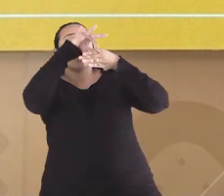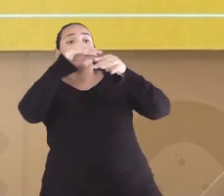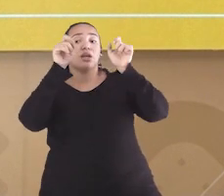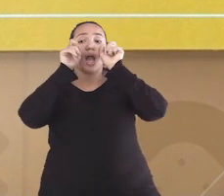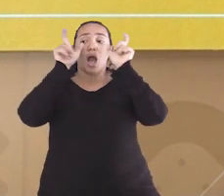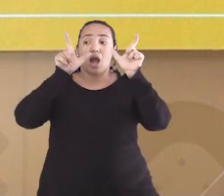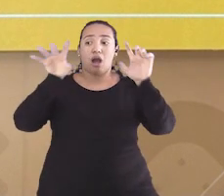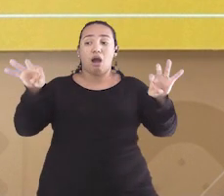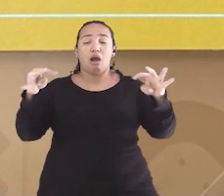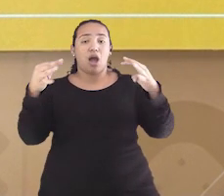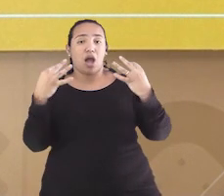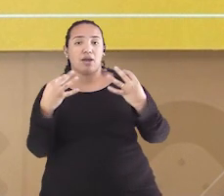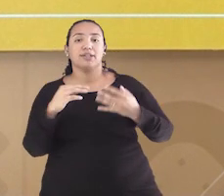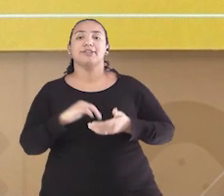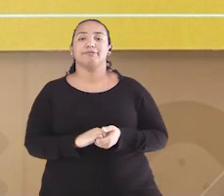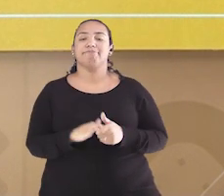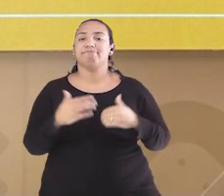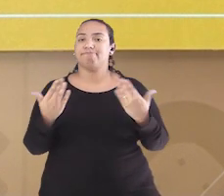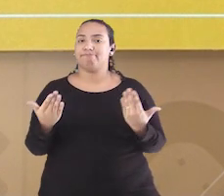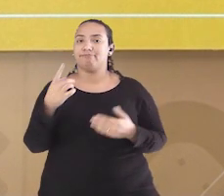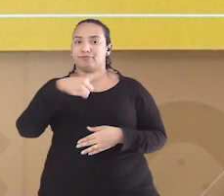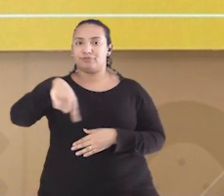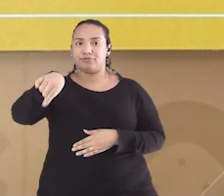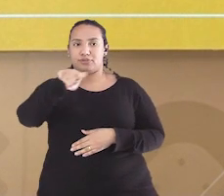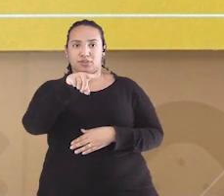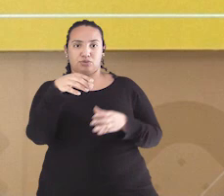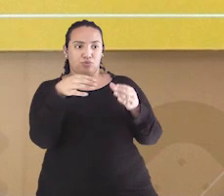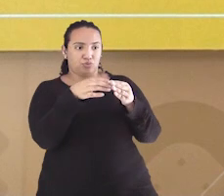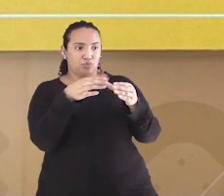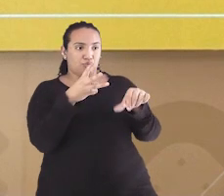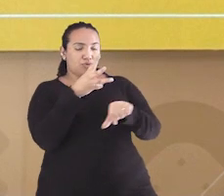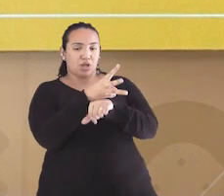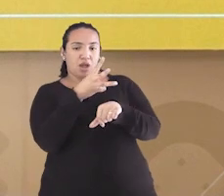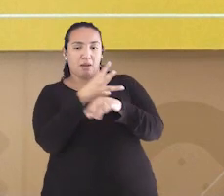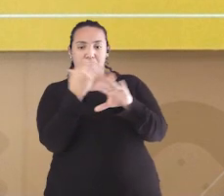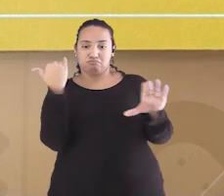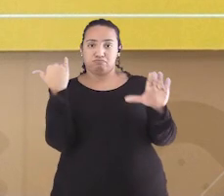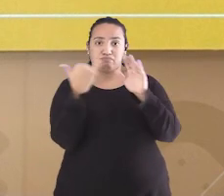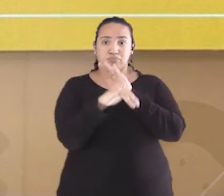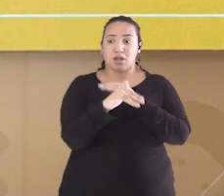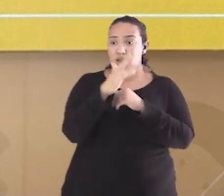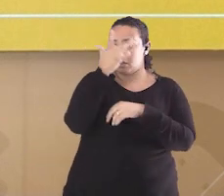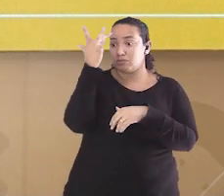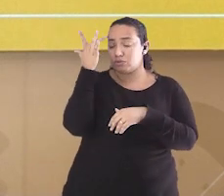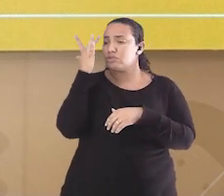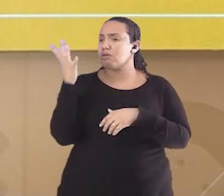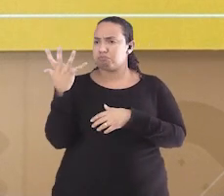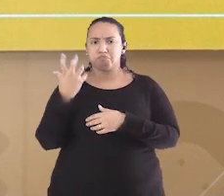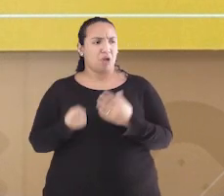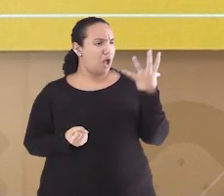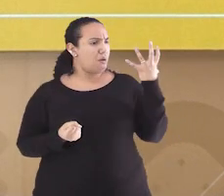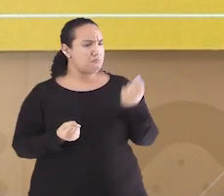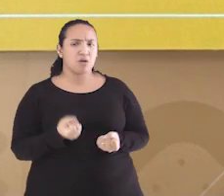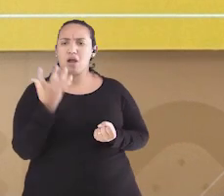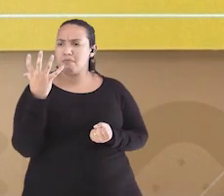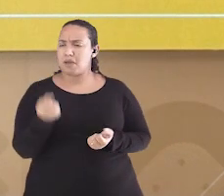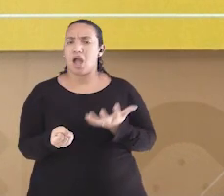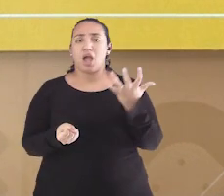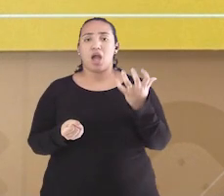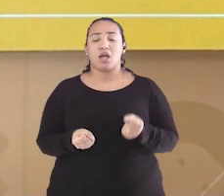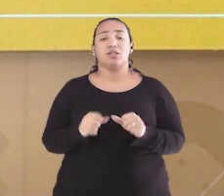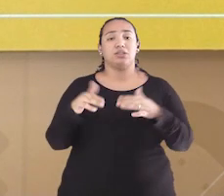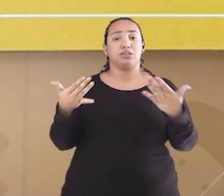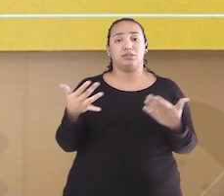lideranças responsáveis. A movimentação que vocês criam ganha força e fica decidido que você e